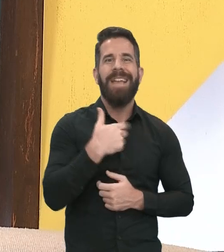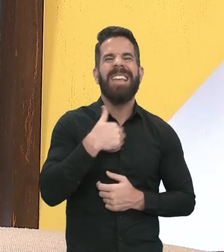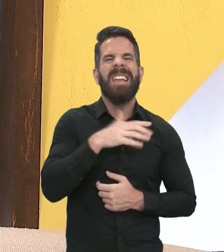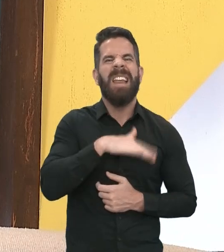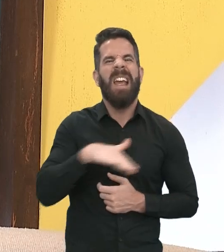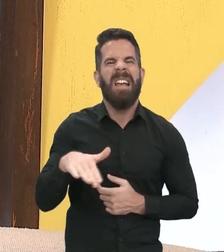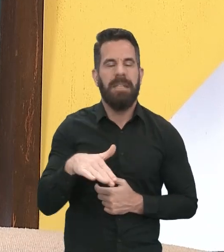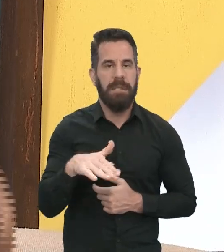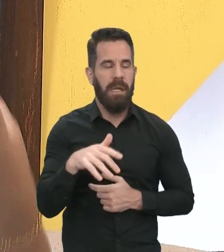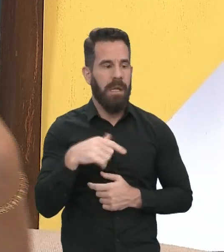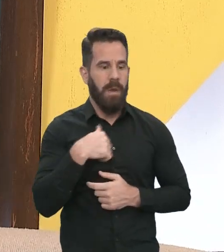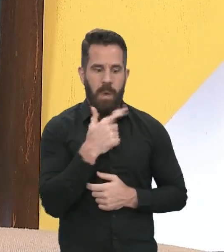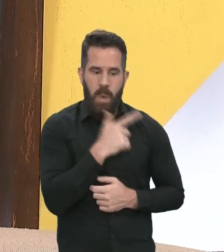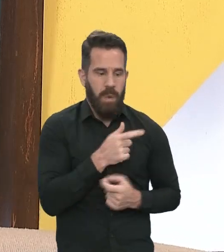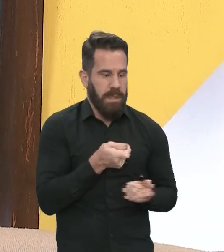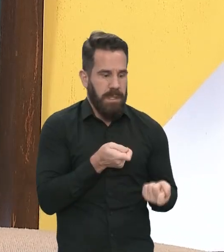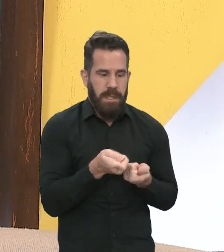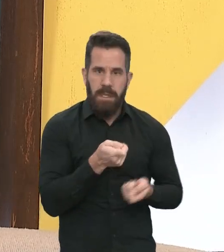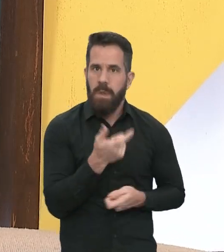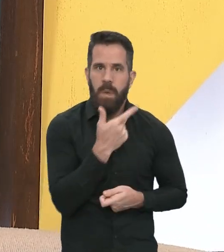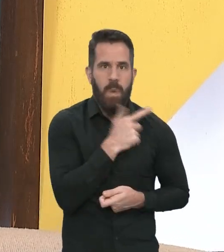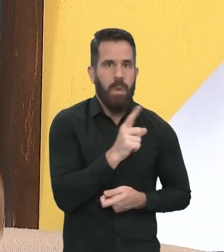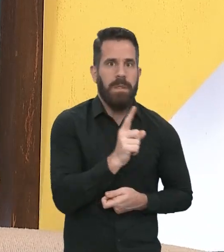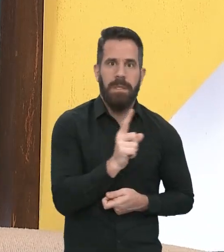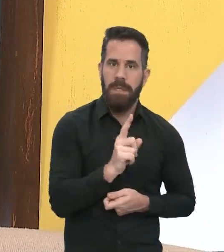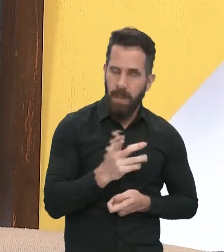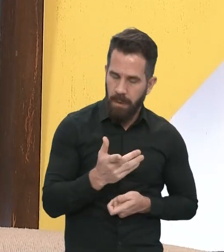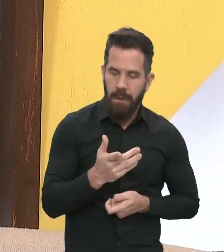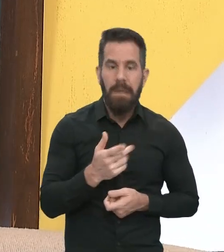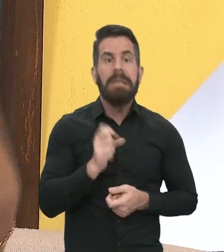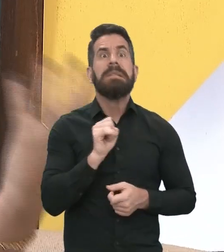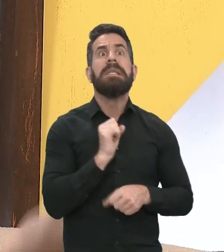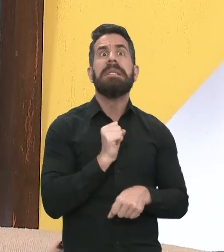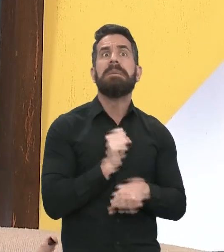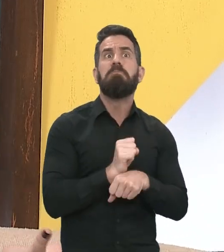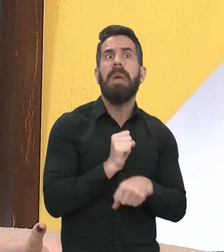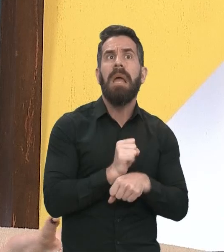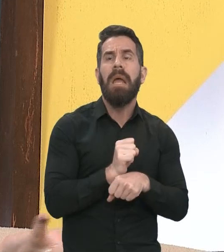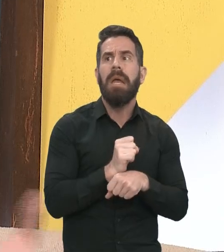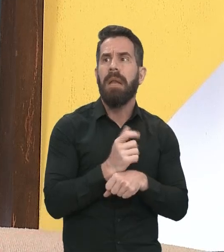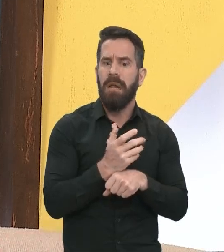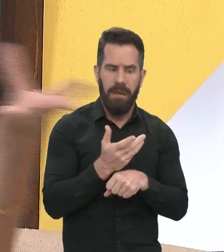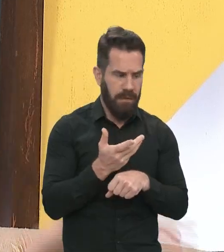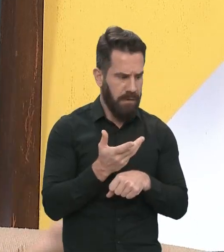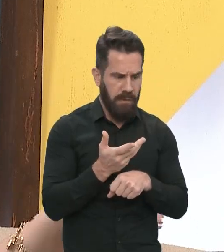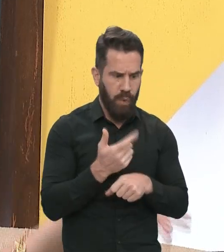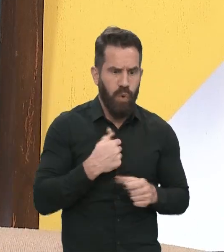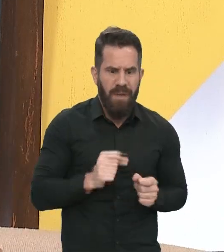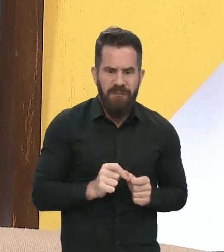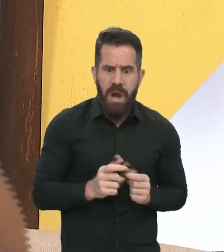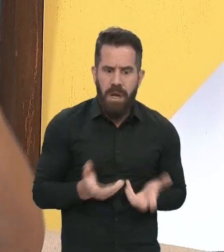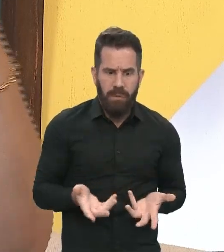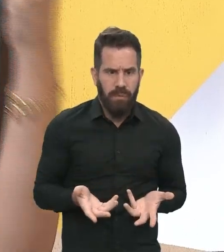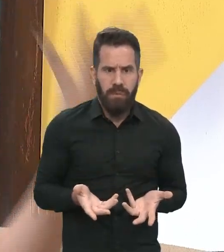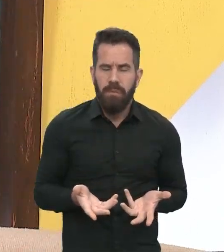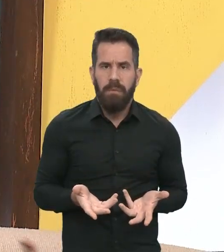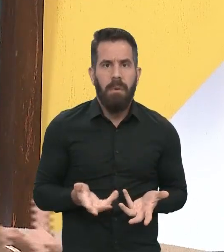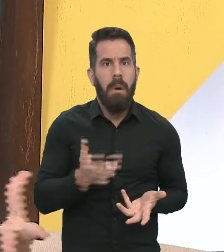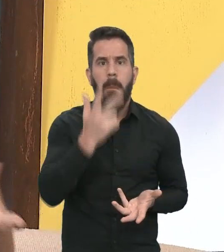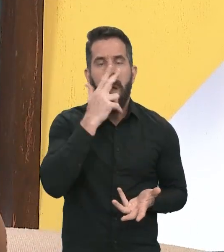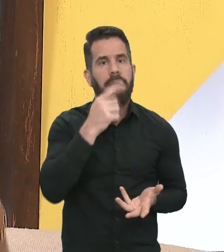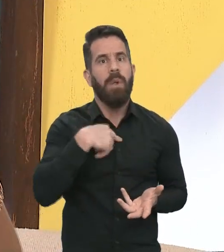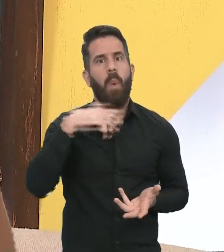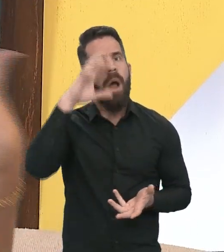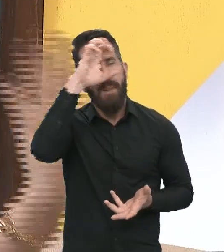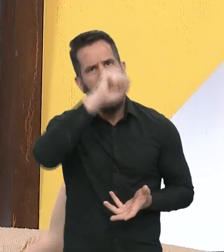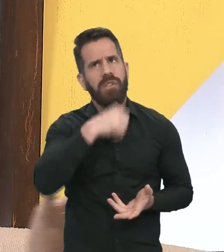se autorregular. Então, quando eu tenho que esperar, o que eu faço se eu não aprendi? Se eu não sei? Se é tudo tão fácil,